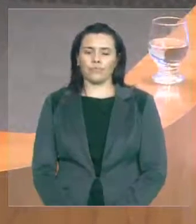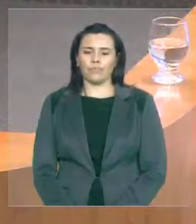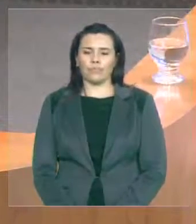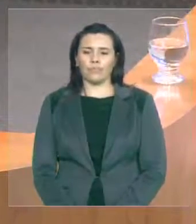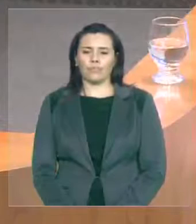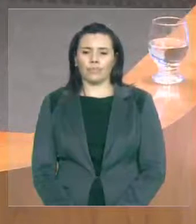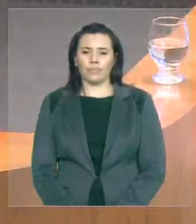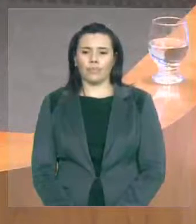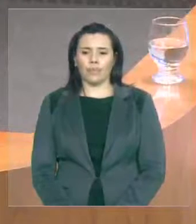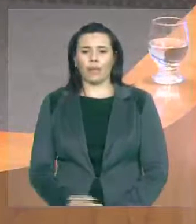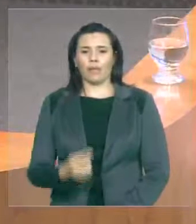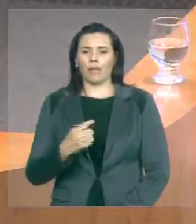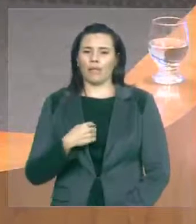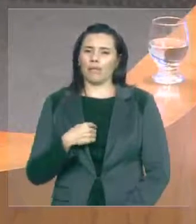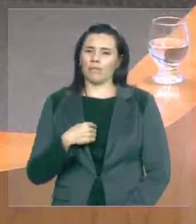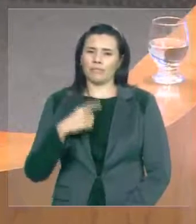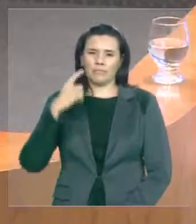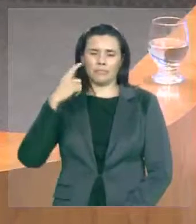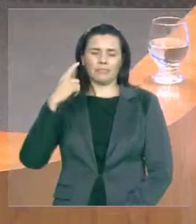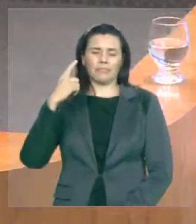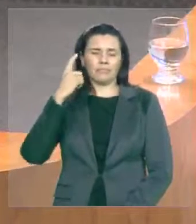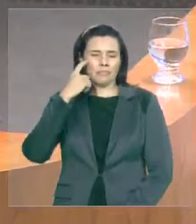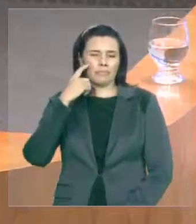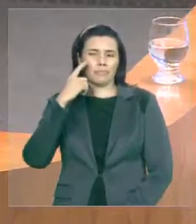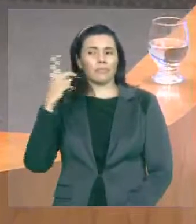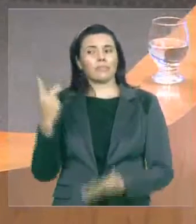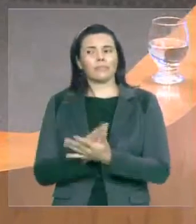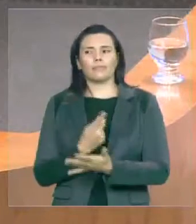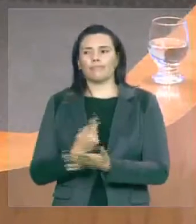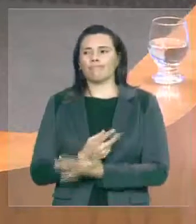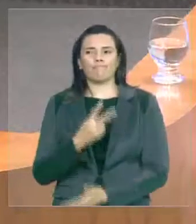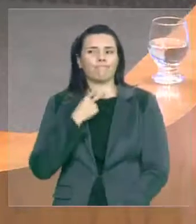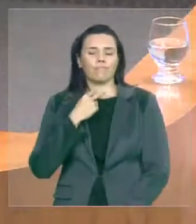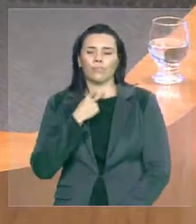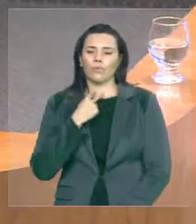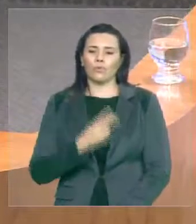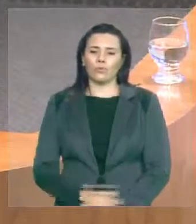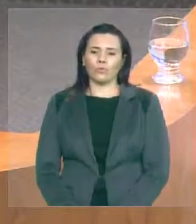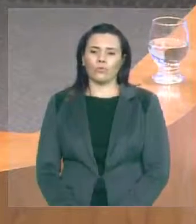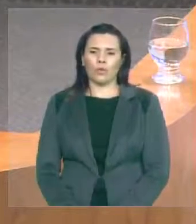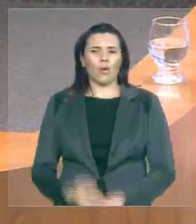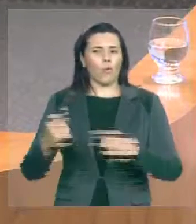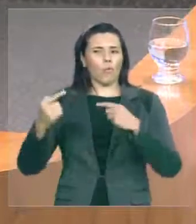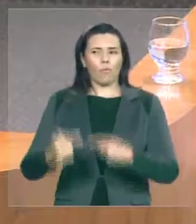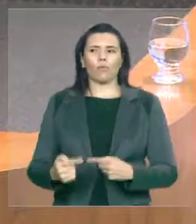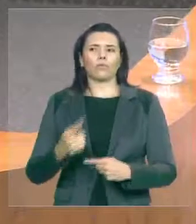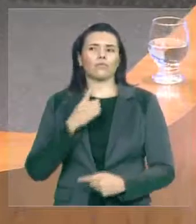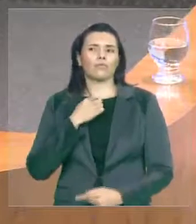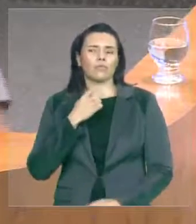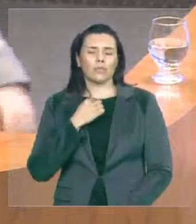Isto é crime contra o cidadão, contra Deus,